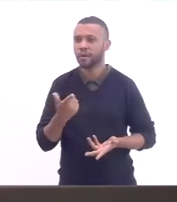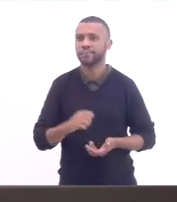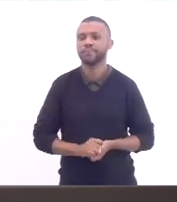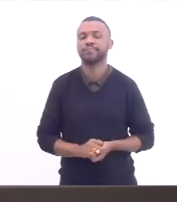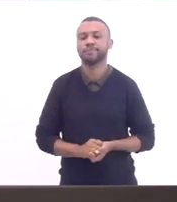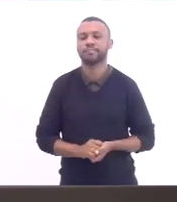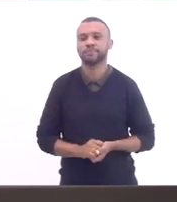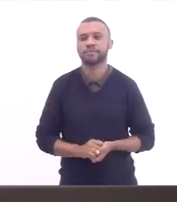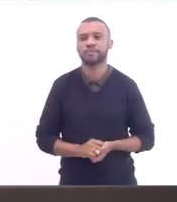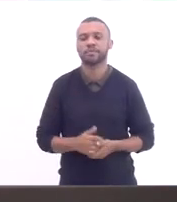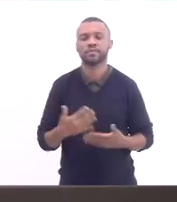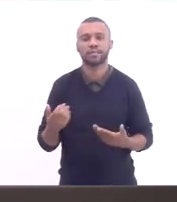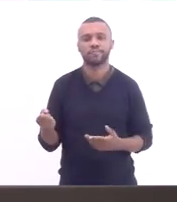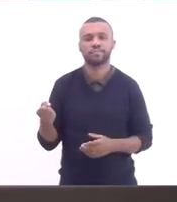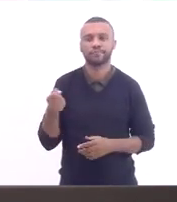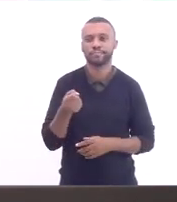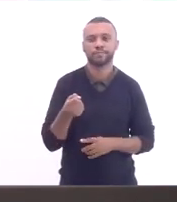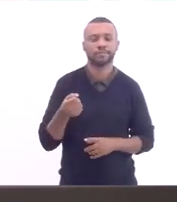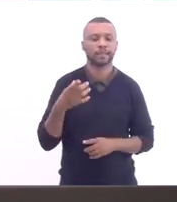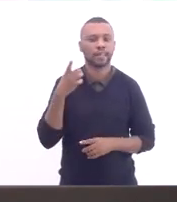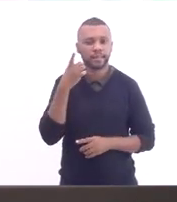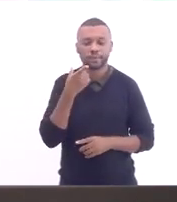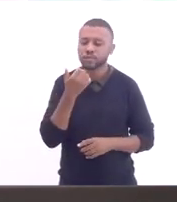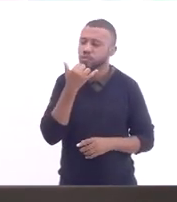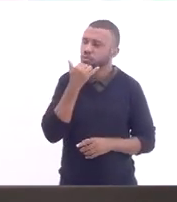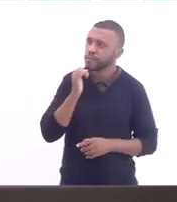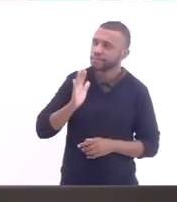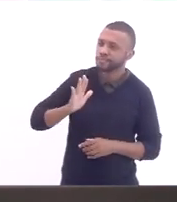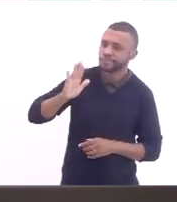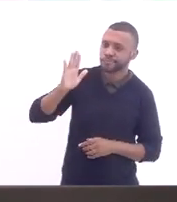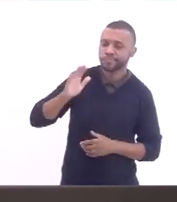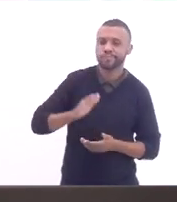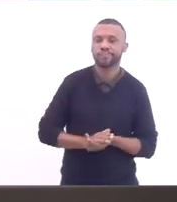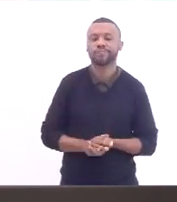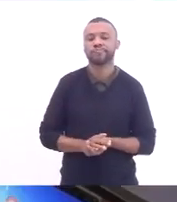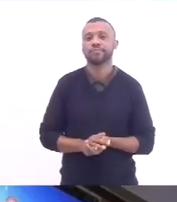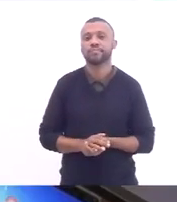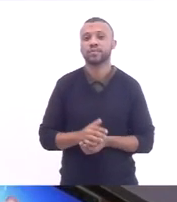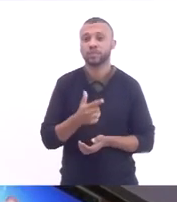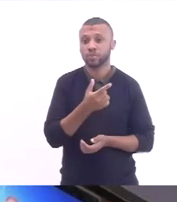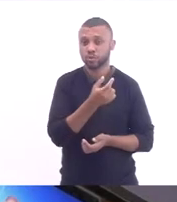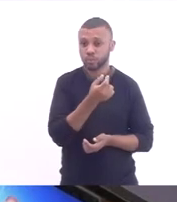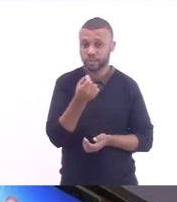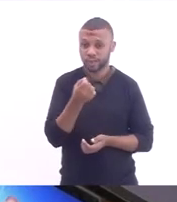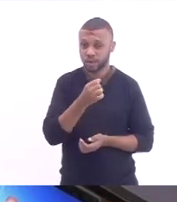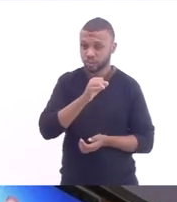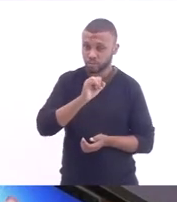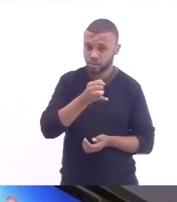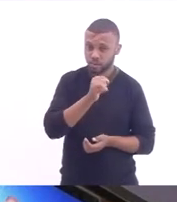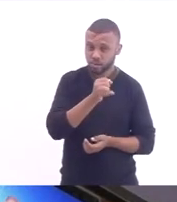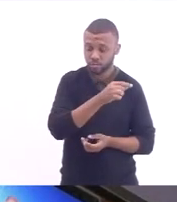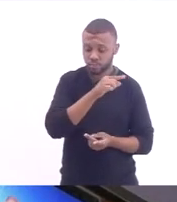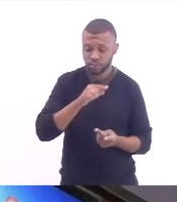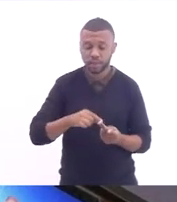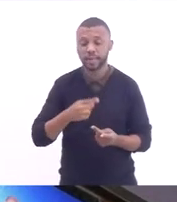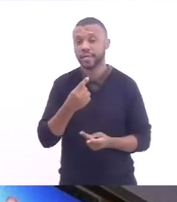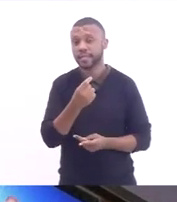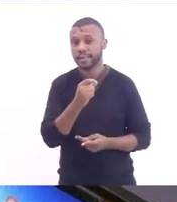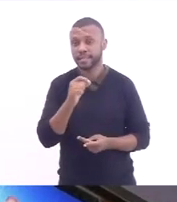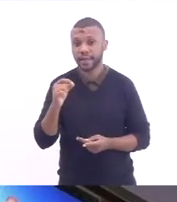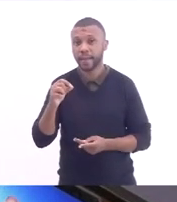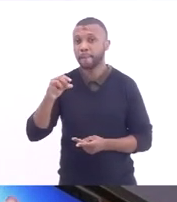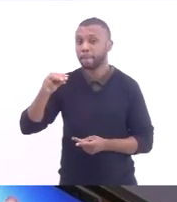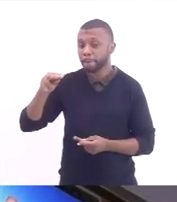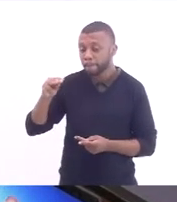Arrua, deputada. Deputado. Oi, faz 200 favor. De juros e 100 milhões de amortização. 200